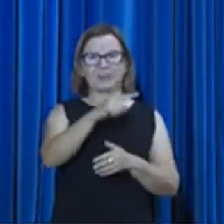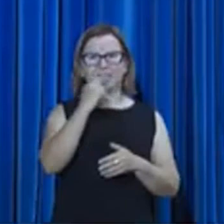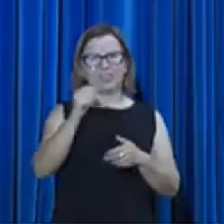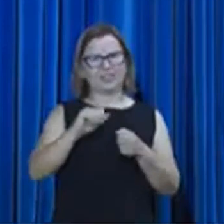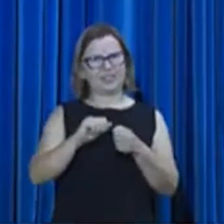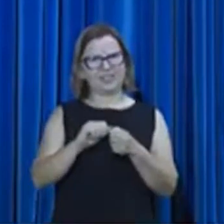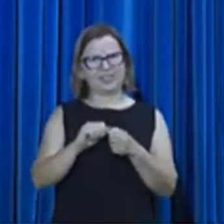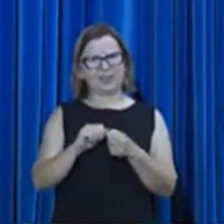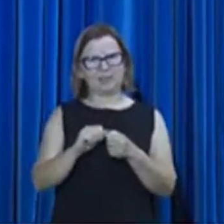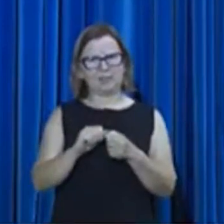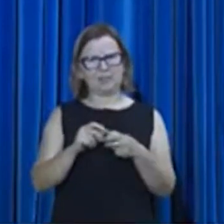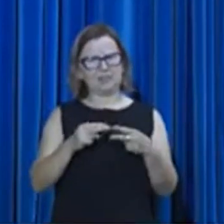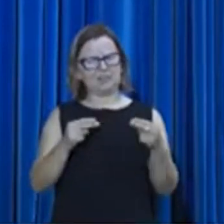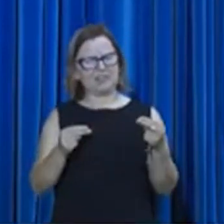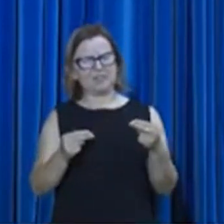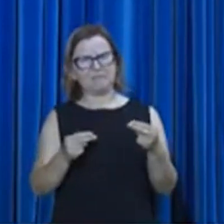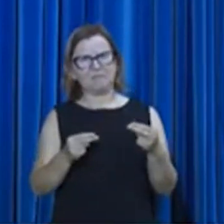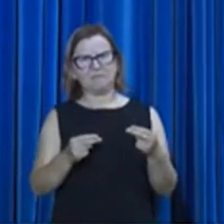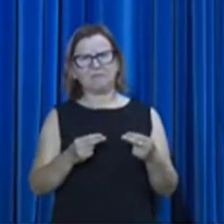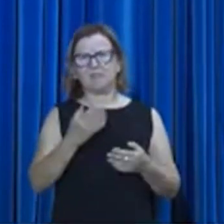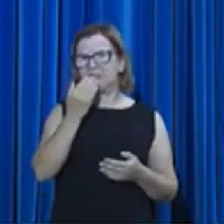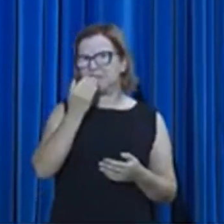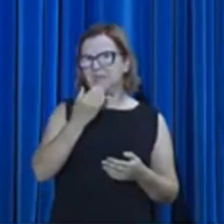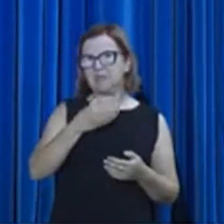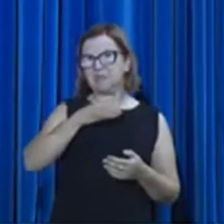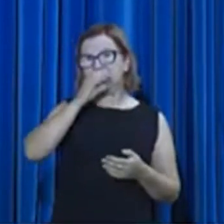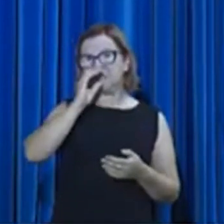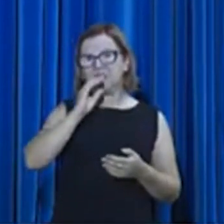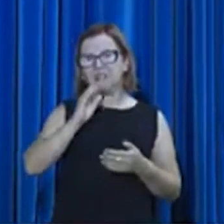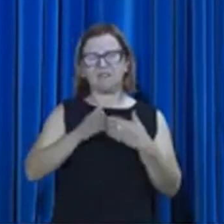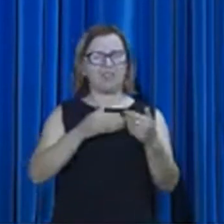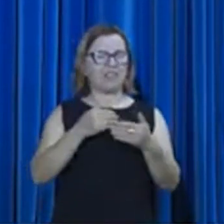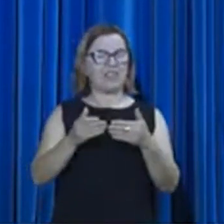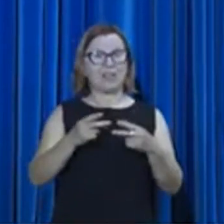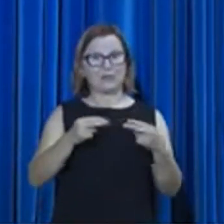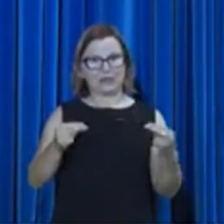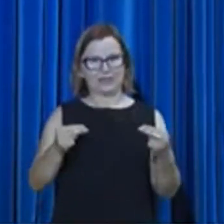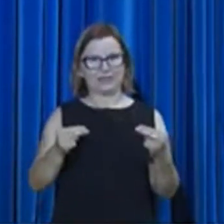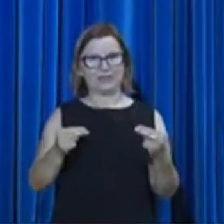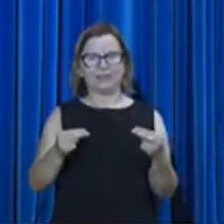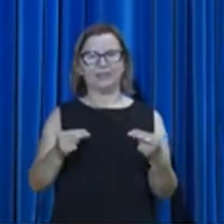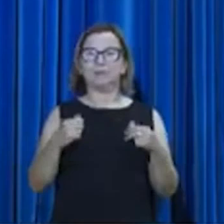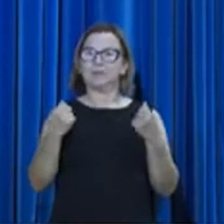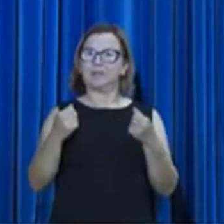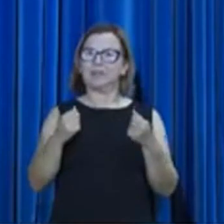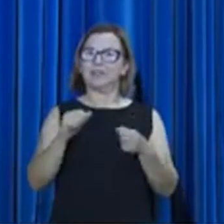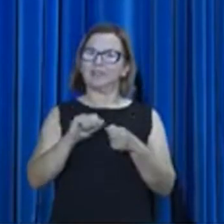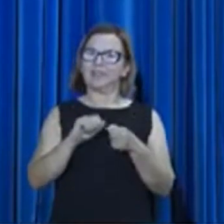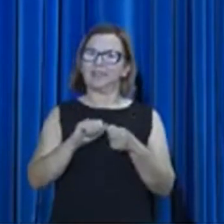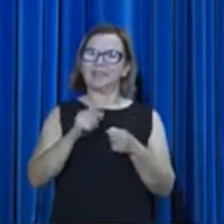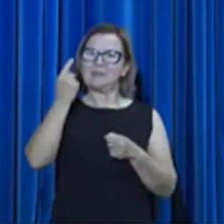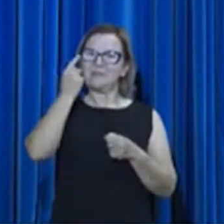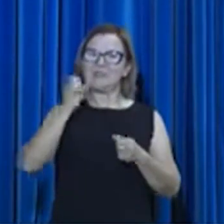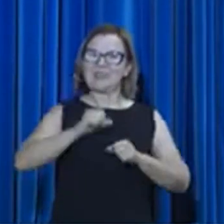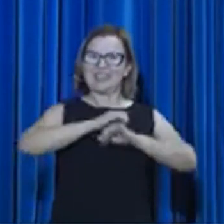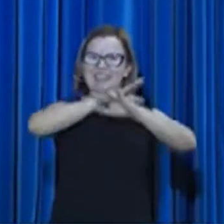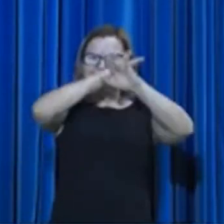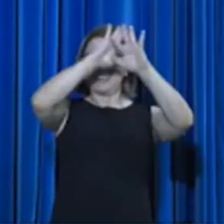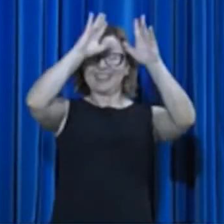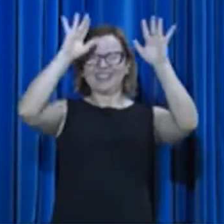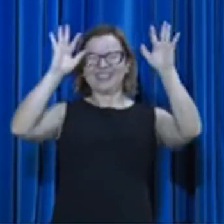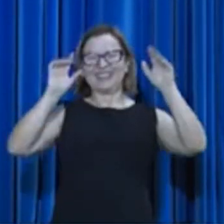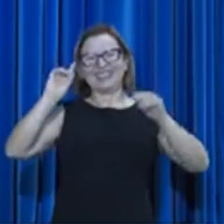corriqueiras como comer, beber ou qualquer outra coisa, que façamos para a glória de